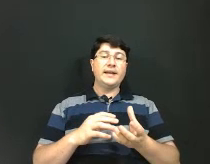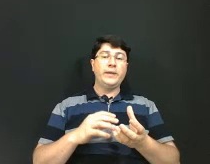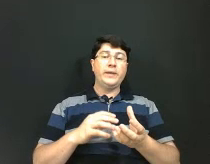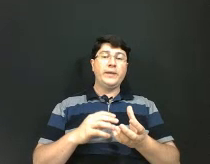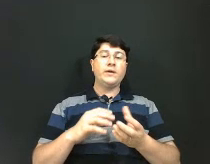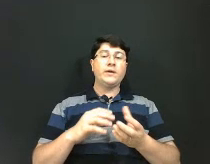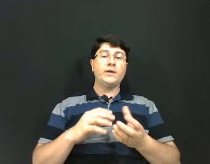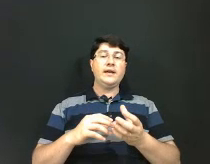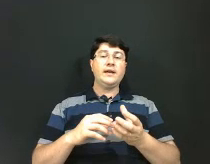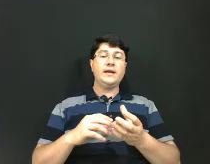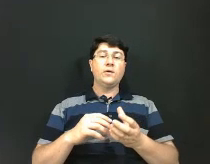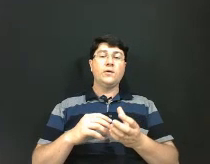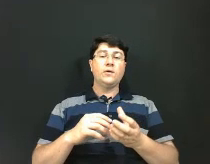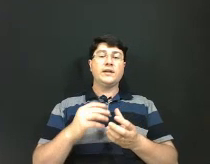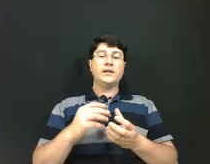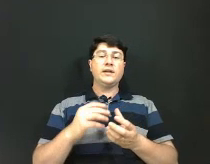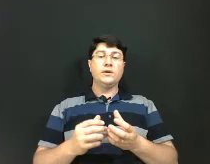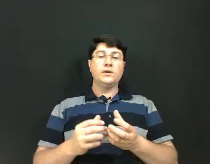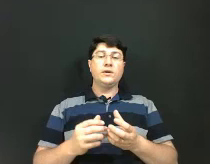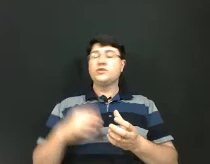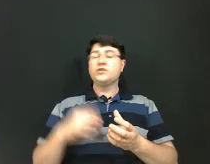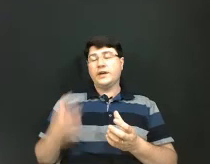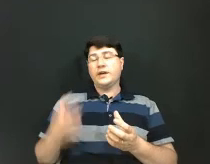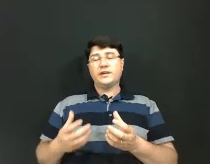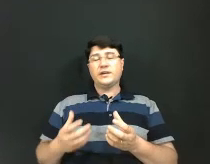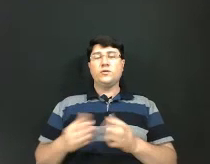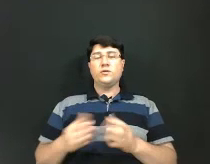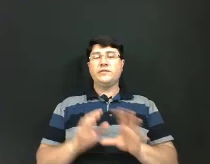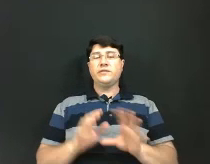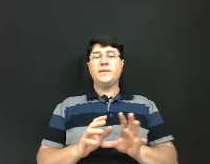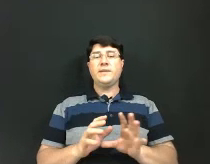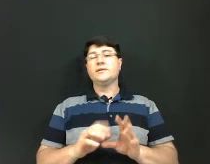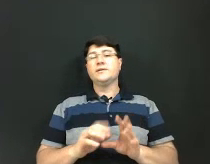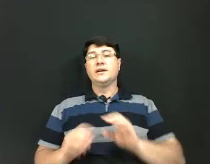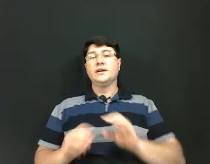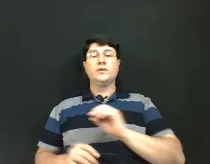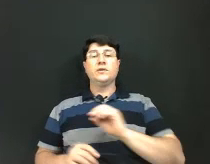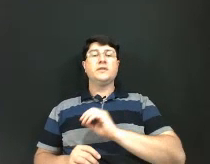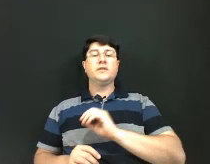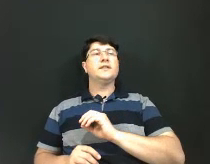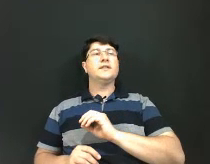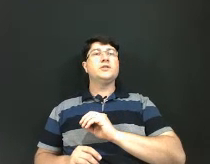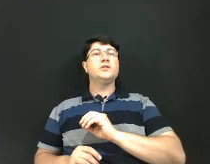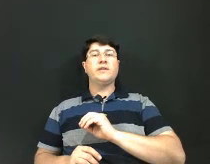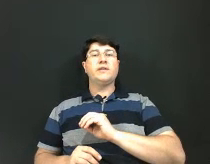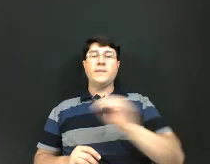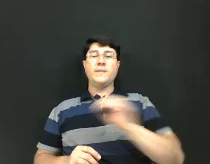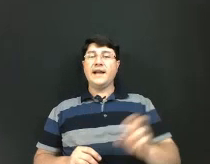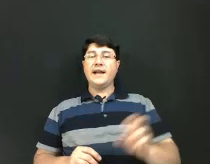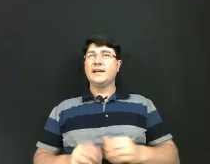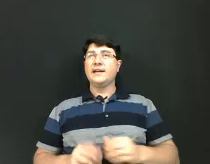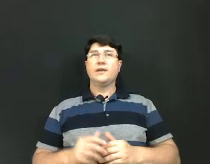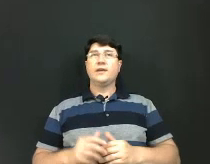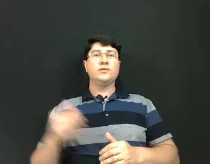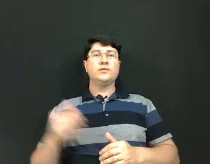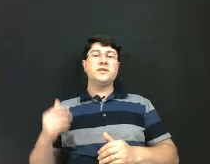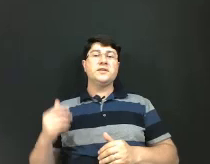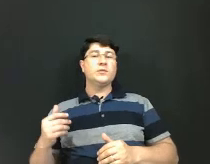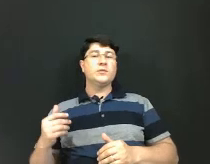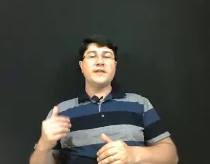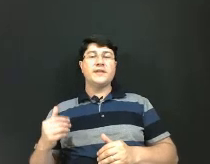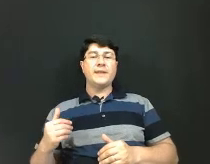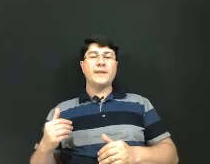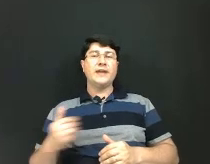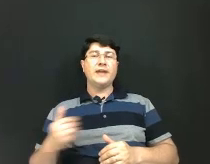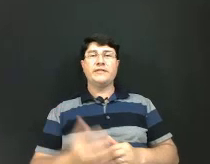de amarelo para qualquer outra cor ou de qualquer outra cor para o vermelho. Então eu digo avermelhar, eu não estou